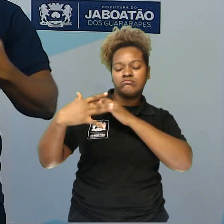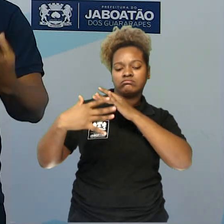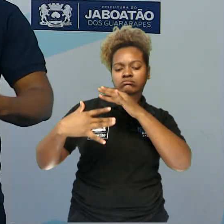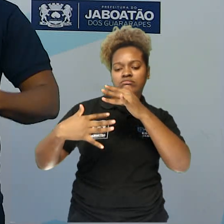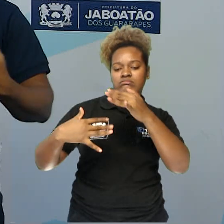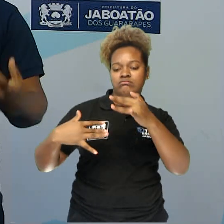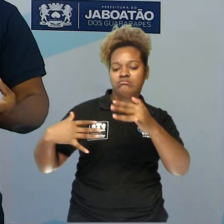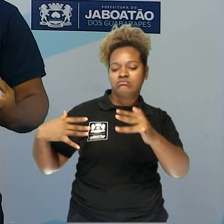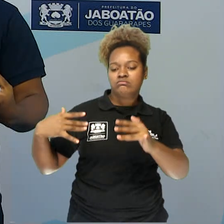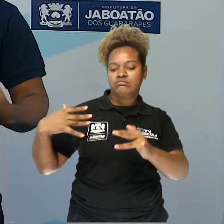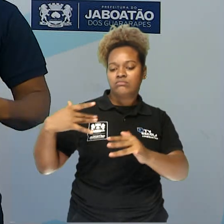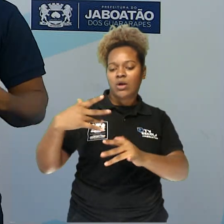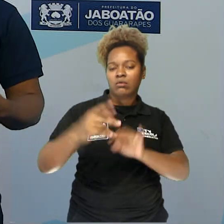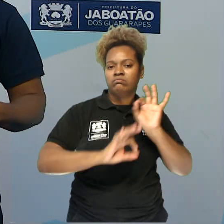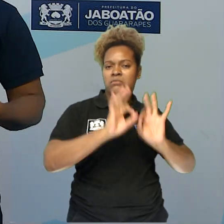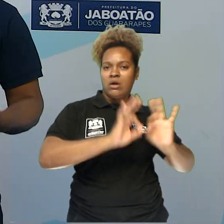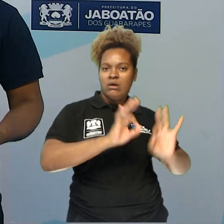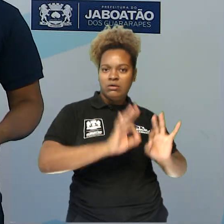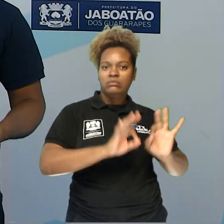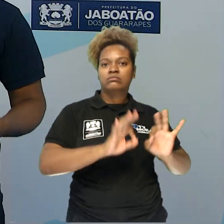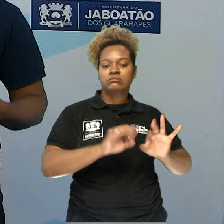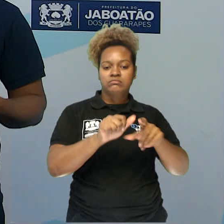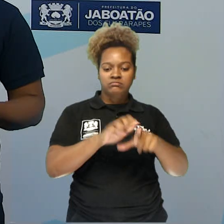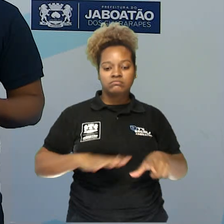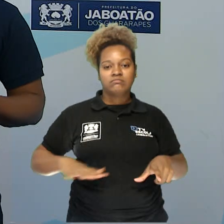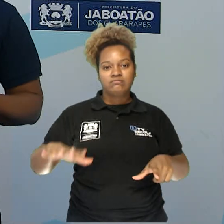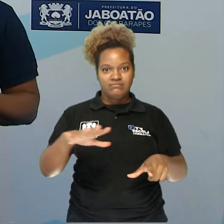tempo veio a formar o solo em si.